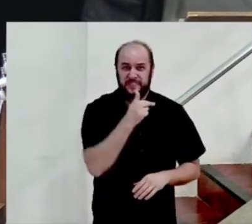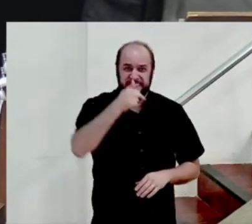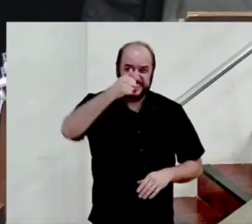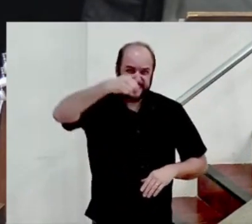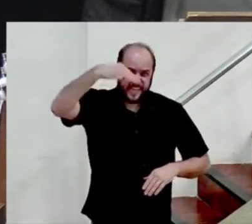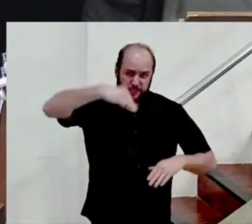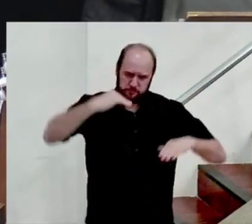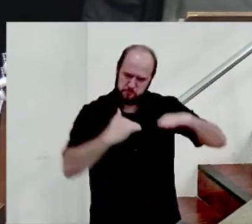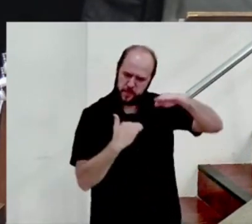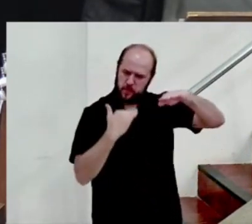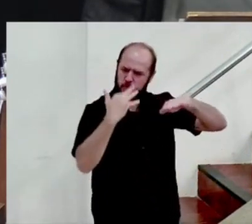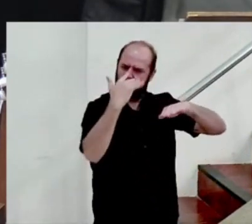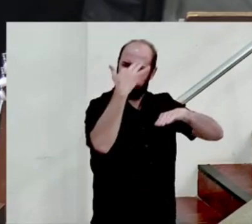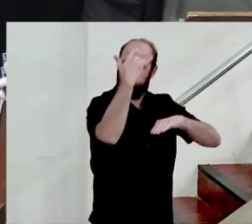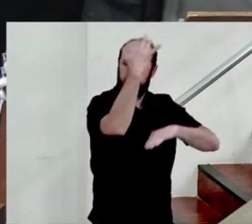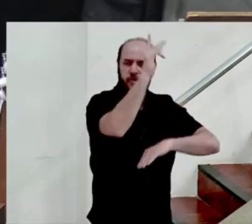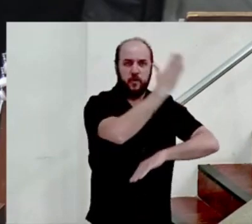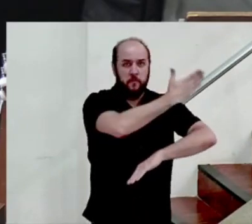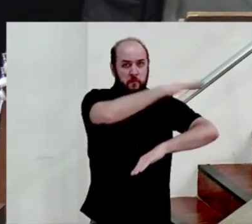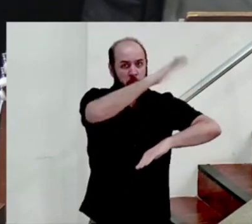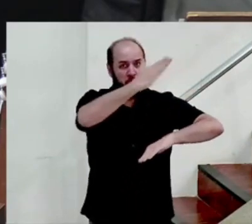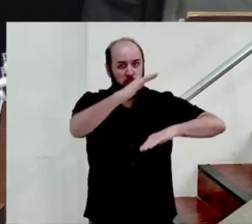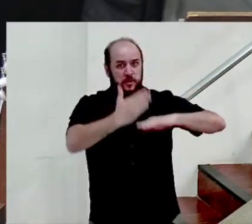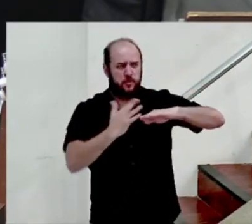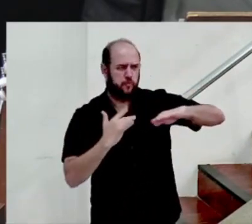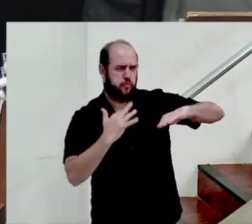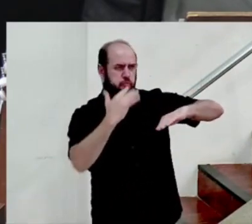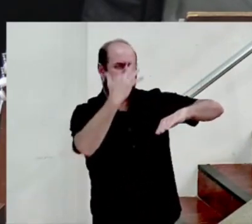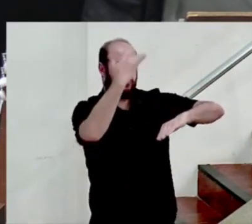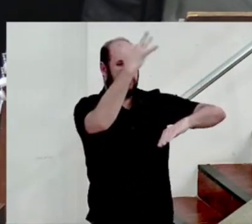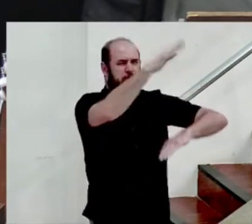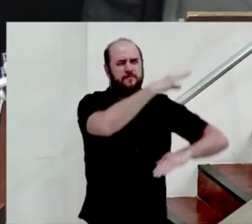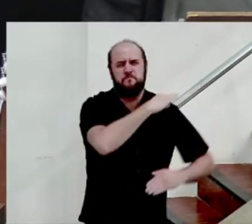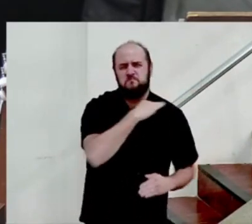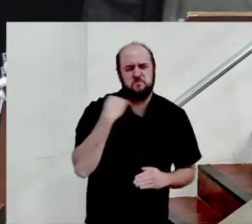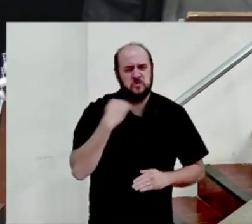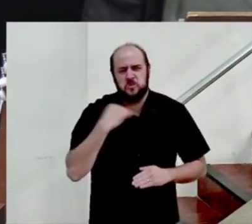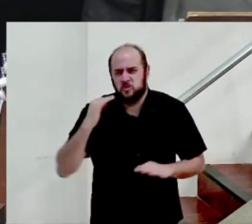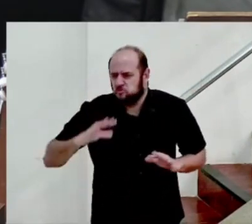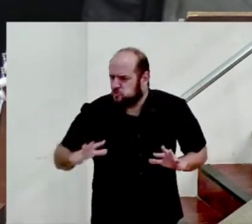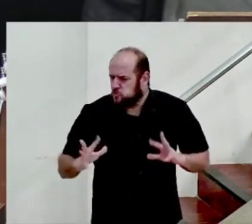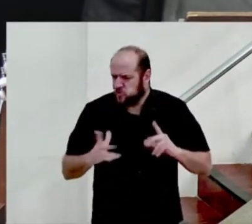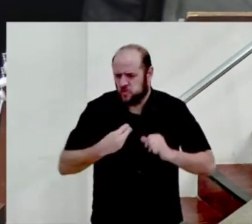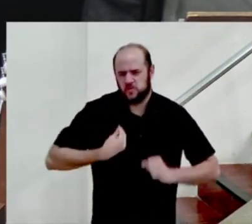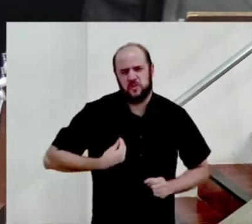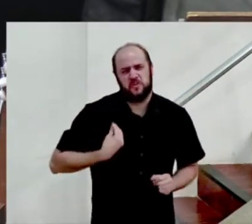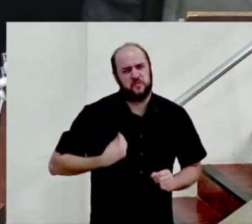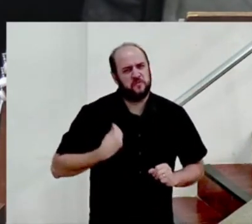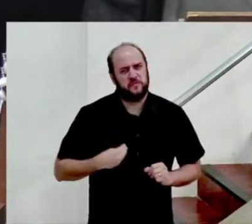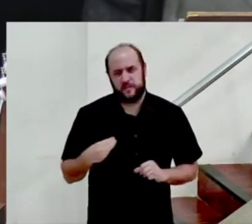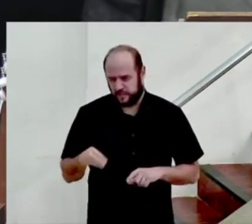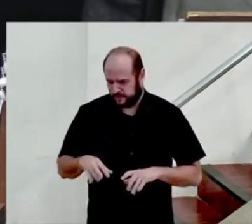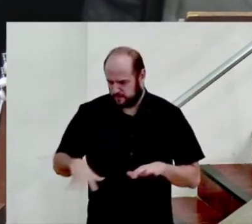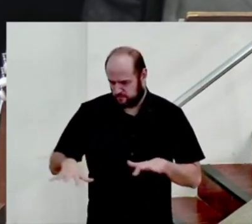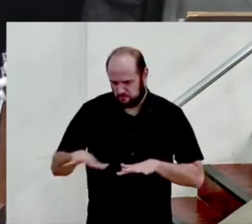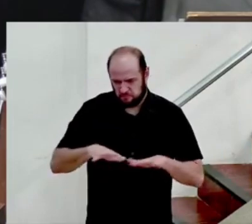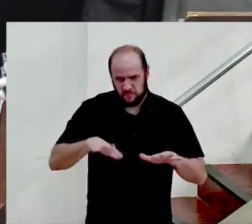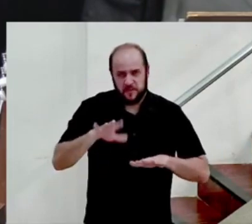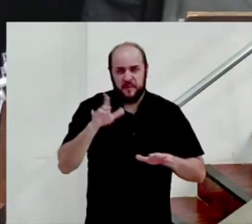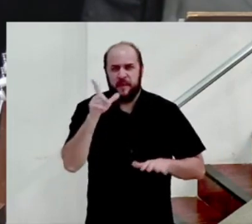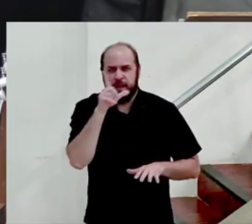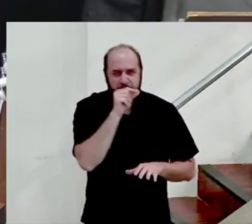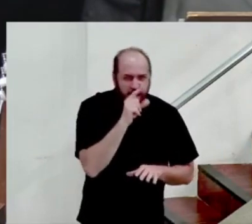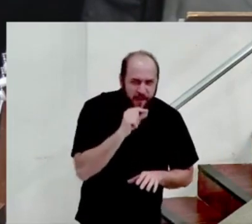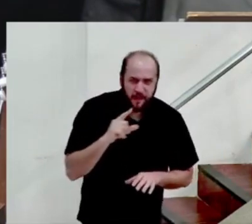acima deles, e os montes foram cobertos, e morreram todos os seres vivos que se moviam sobre a terra. Aves,